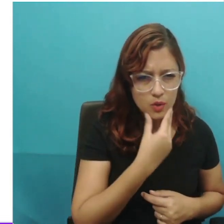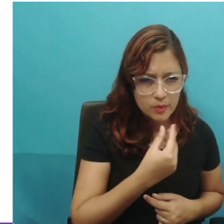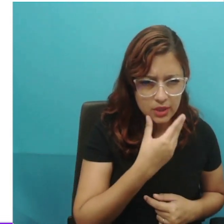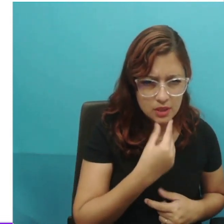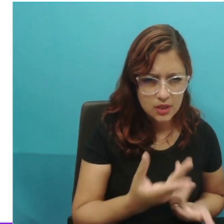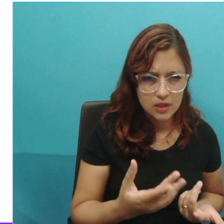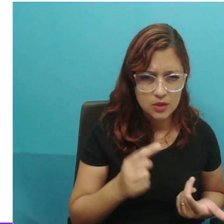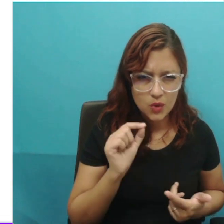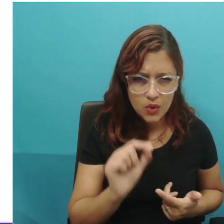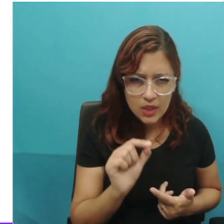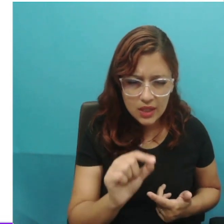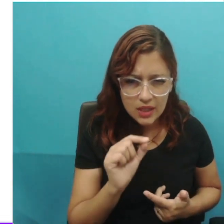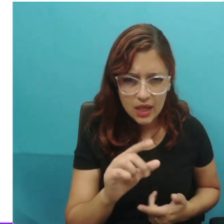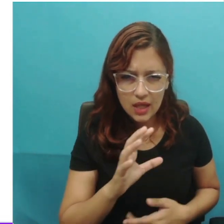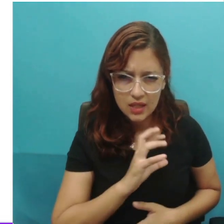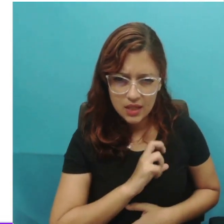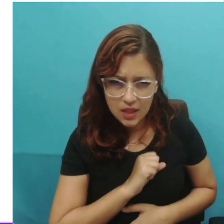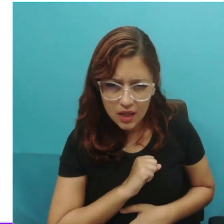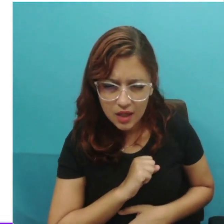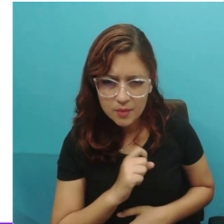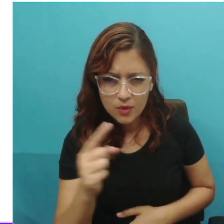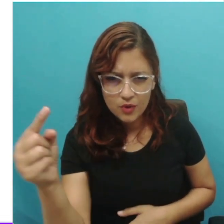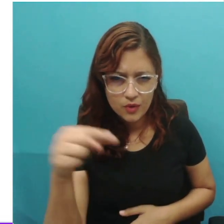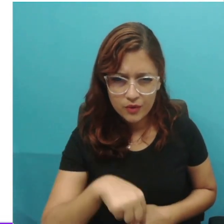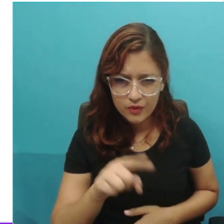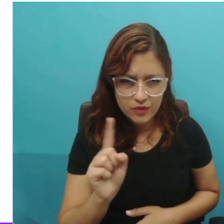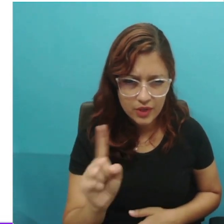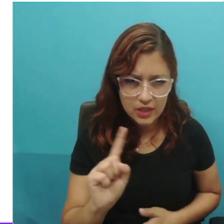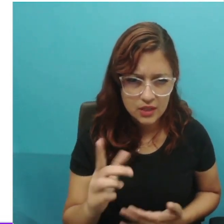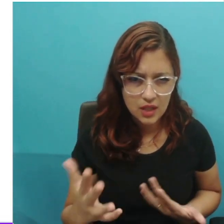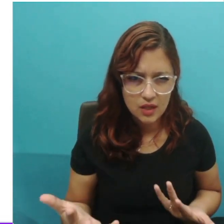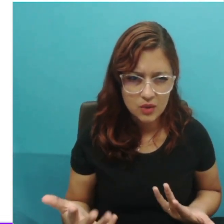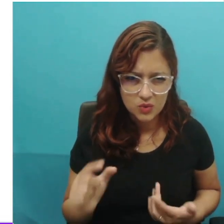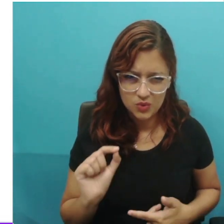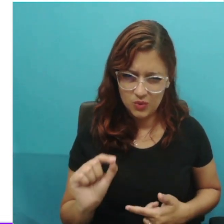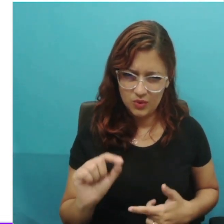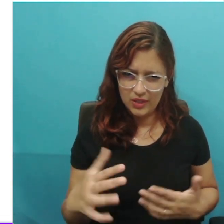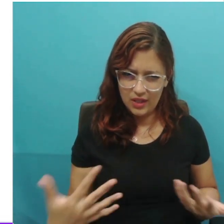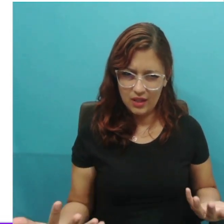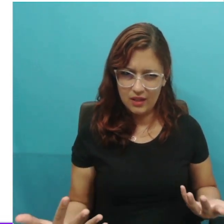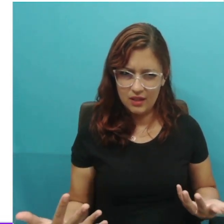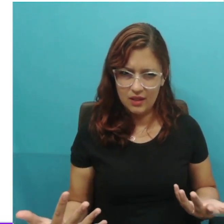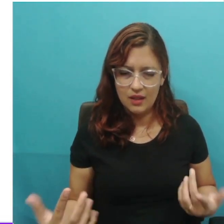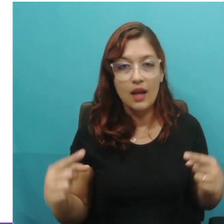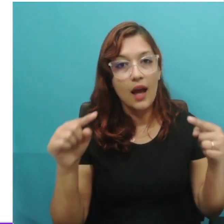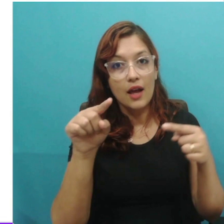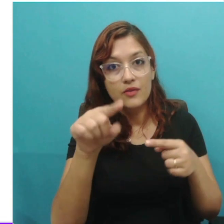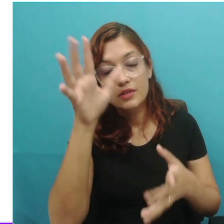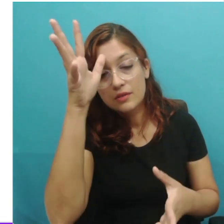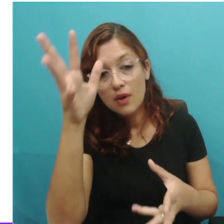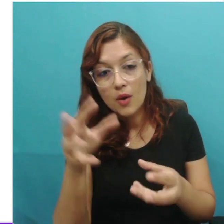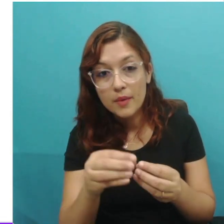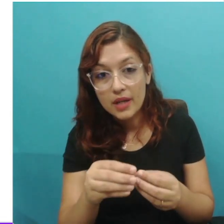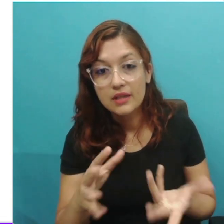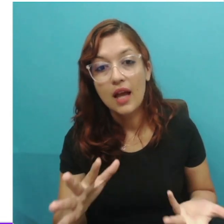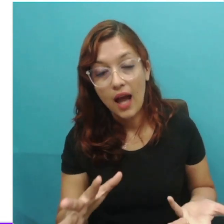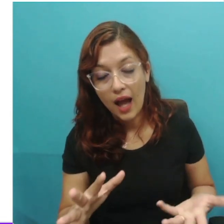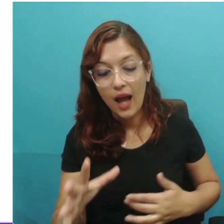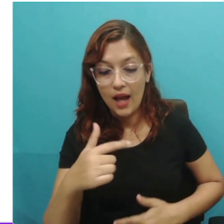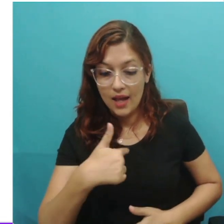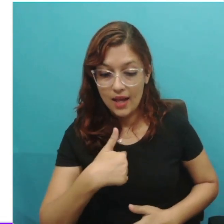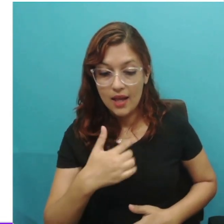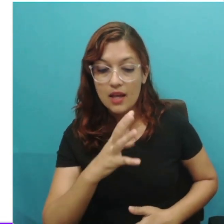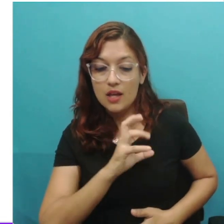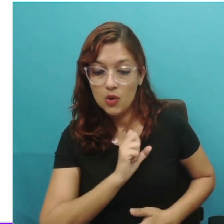Você ler a frase e entender. O menino, quem amo, não virá. Quem? Aí